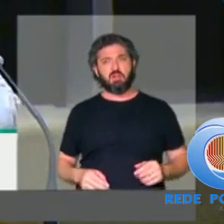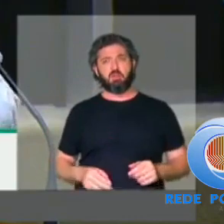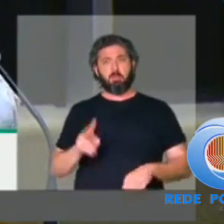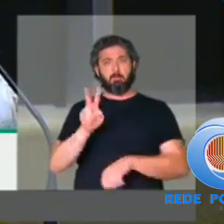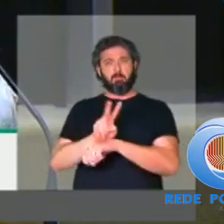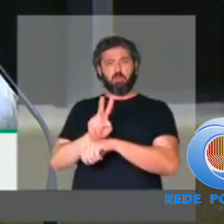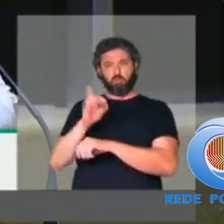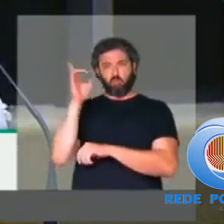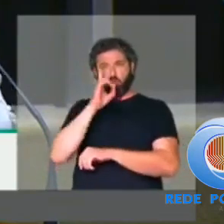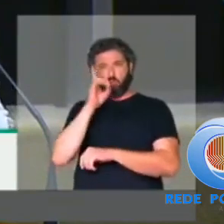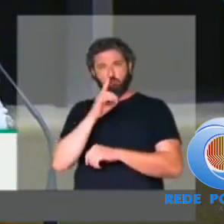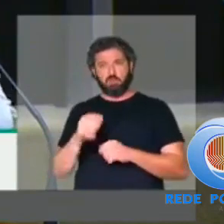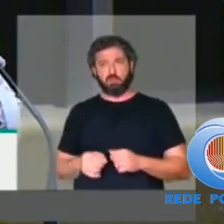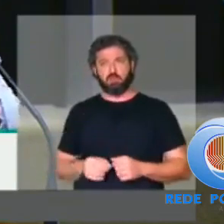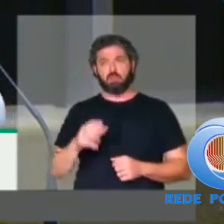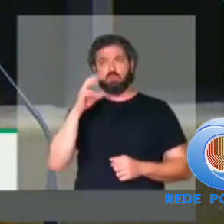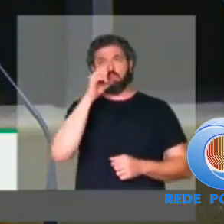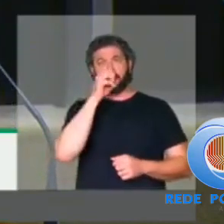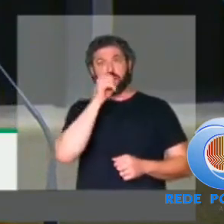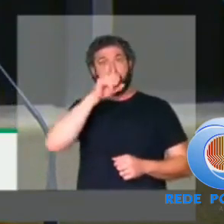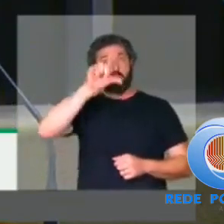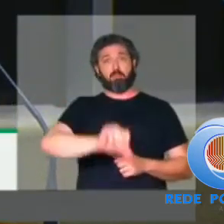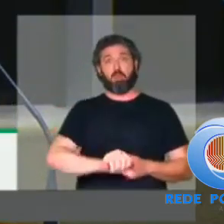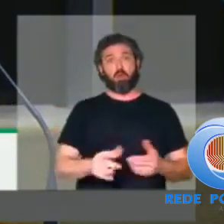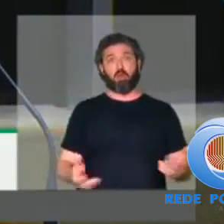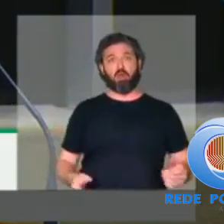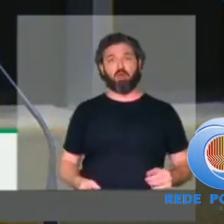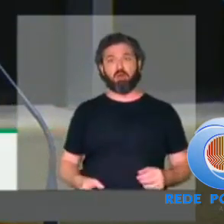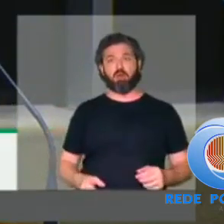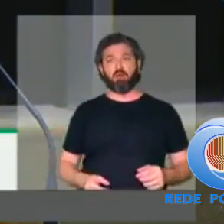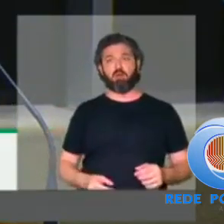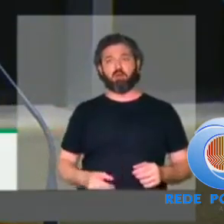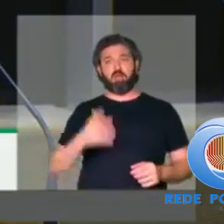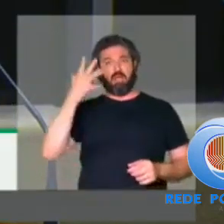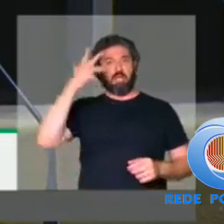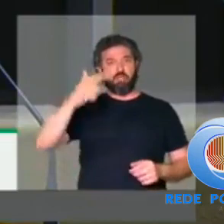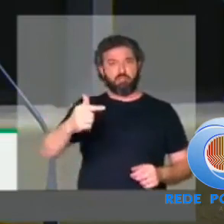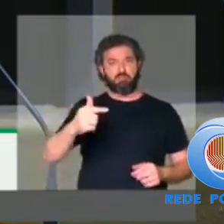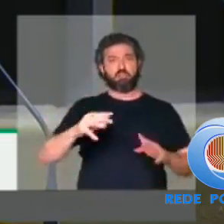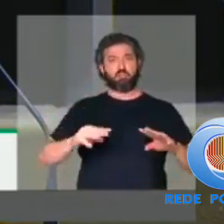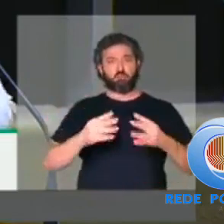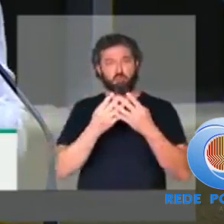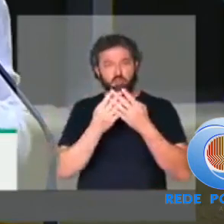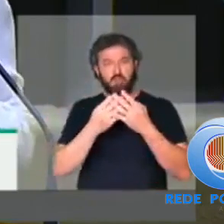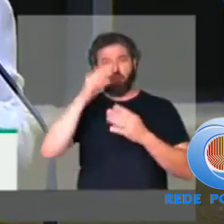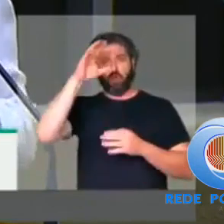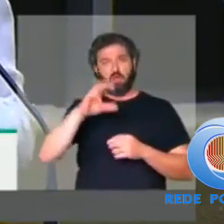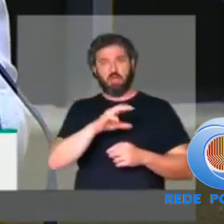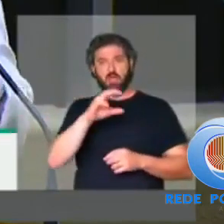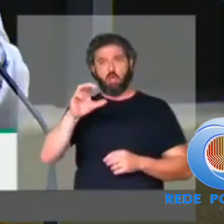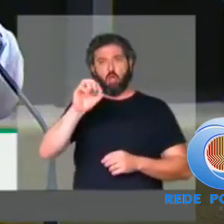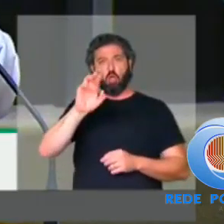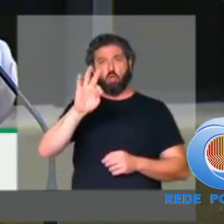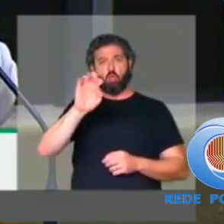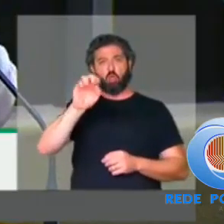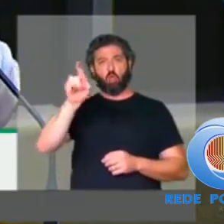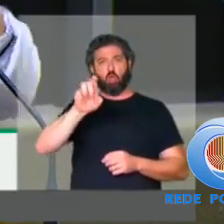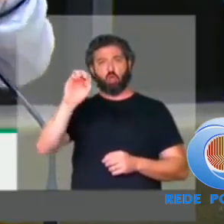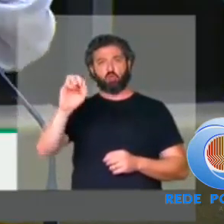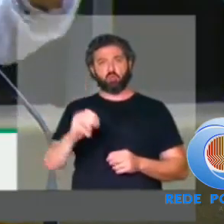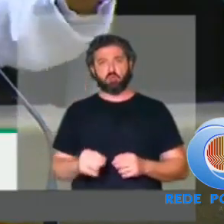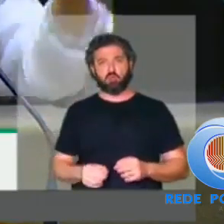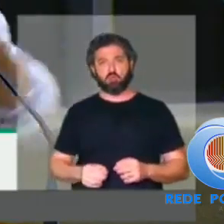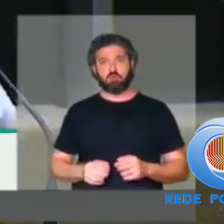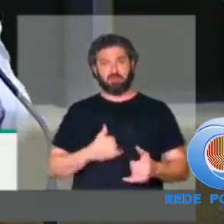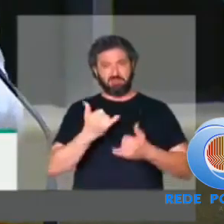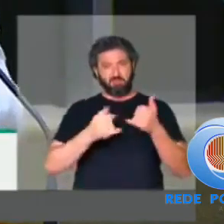do domingo e o sábado, muito menos, para adventistas judeus e católicos ortodoxos?